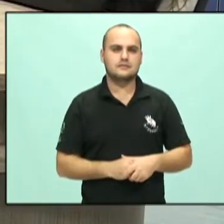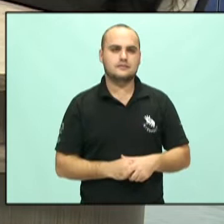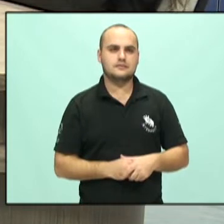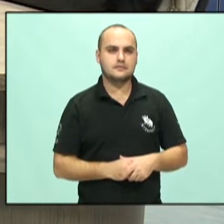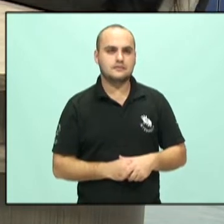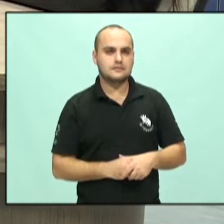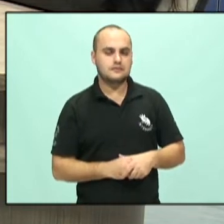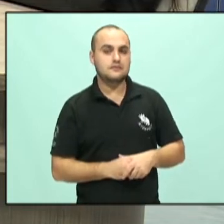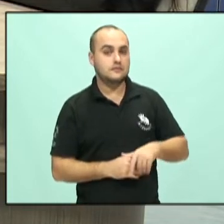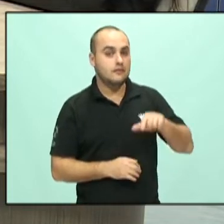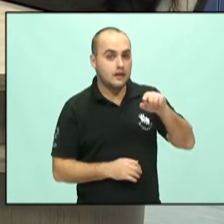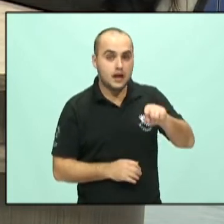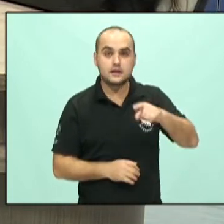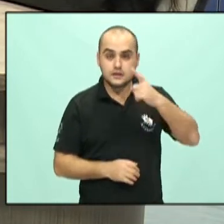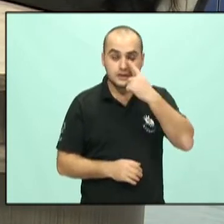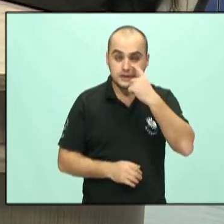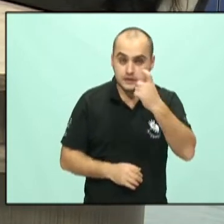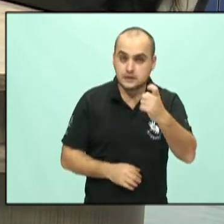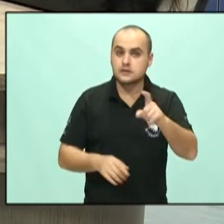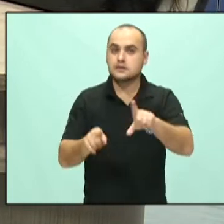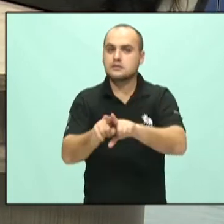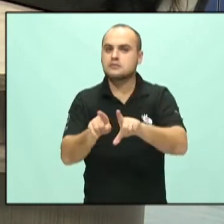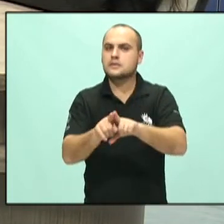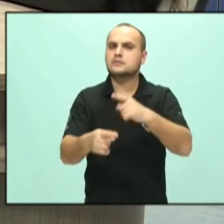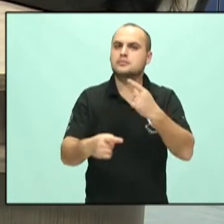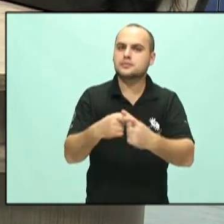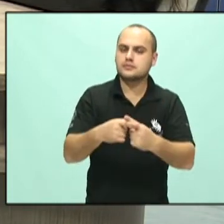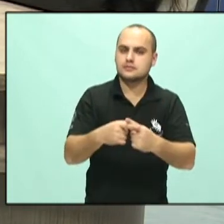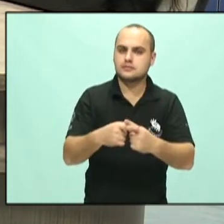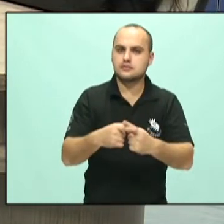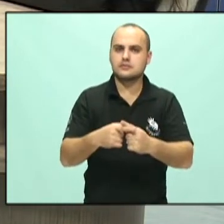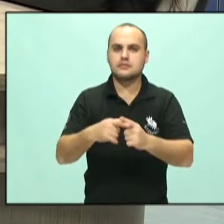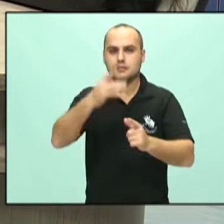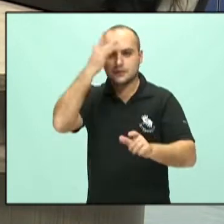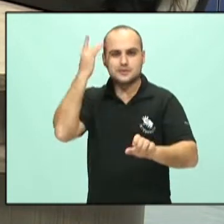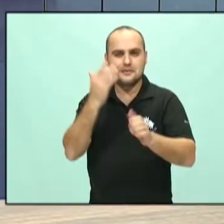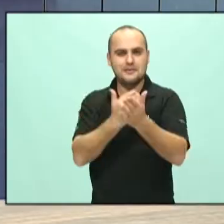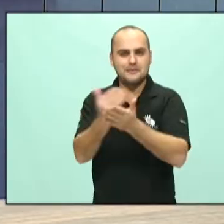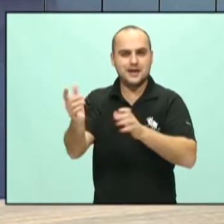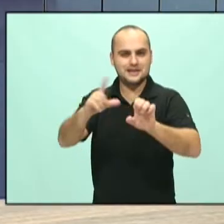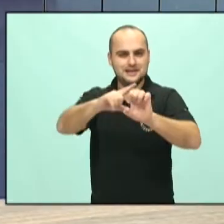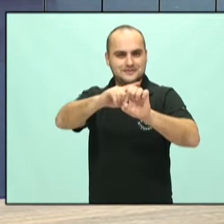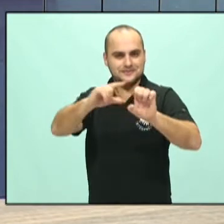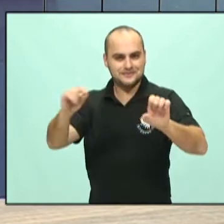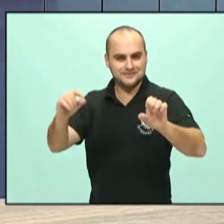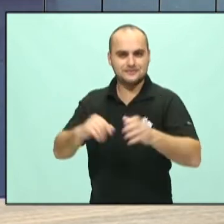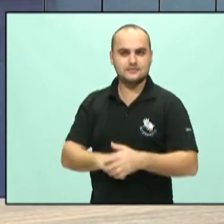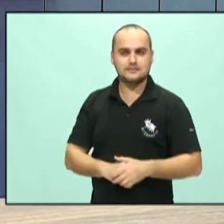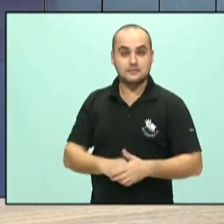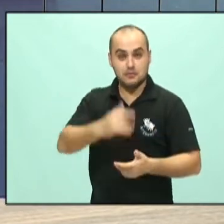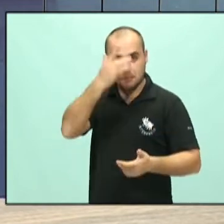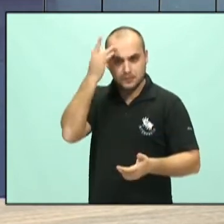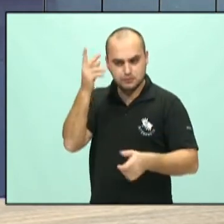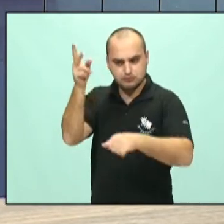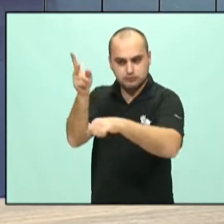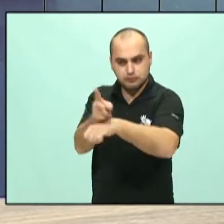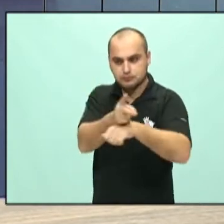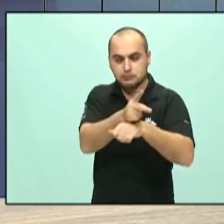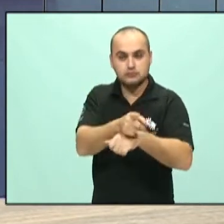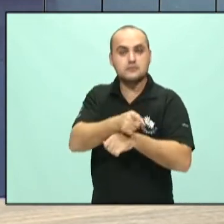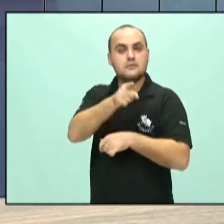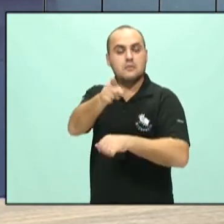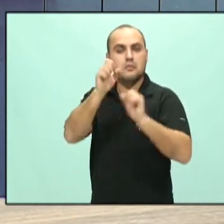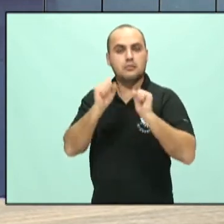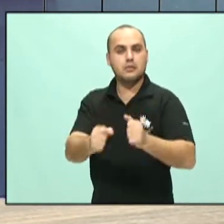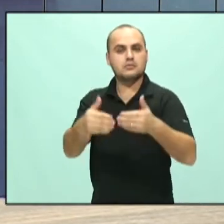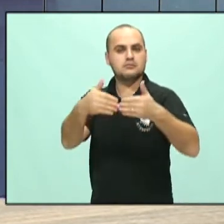que o mercado de trabalho, ele abre possibilidades do empreendedorismo, né? O mercado do audiovisual, ele te dá a oportunidade de tu abrir o teu negócio, né?